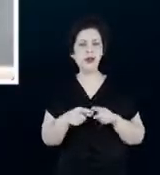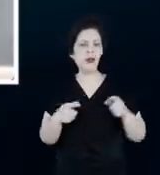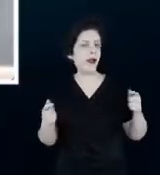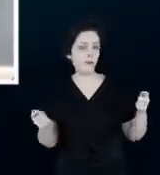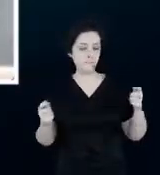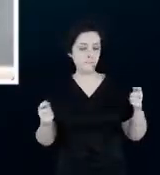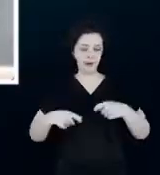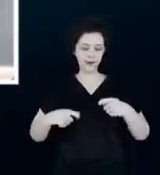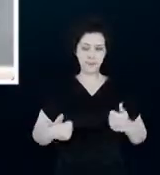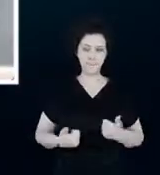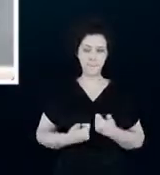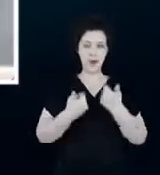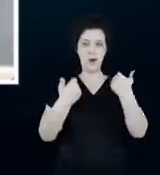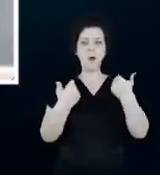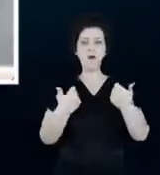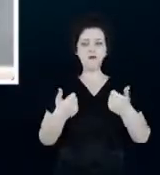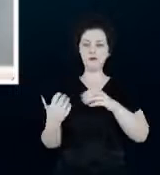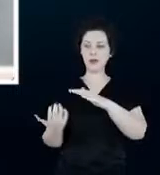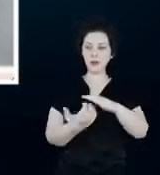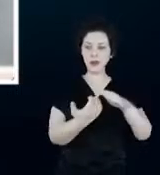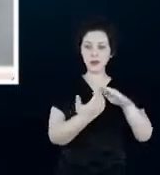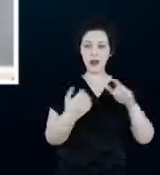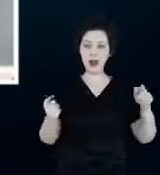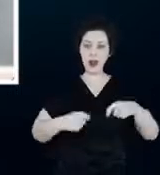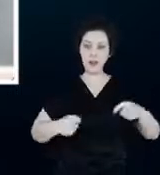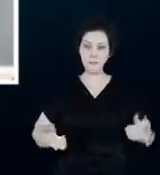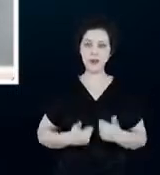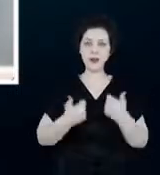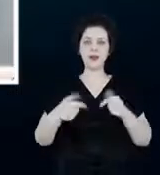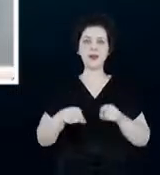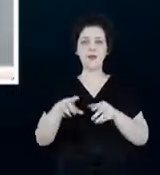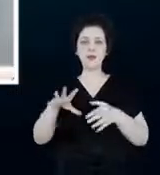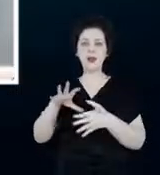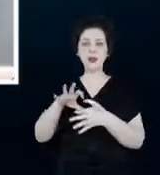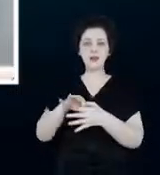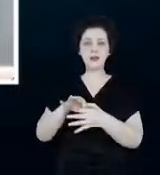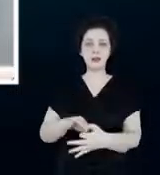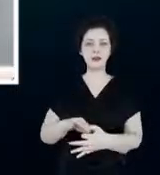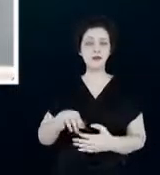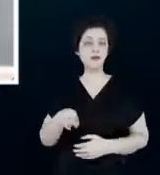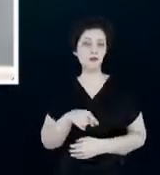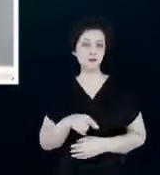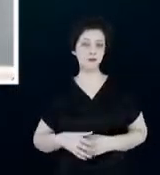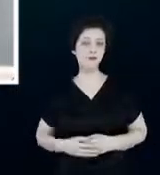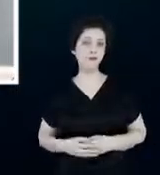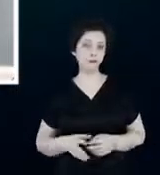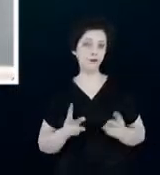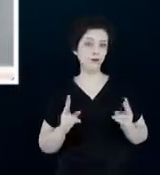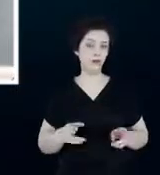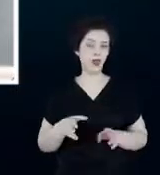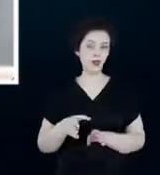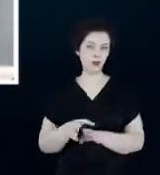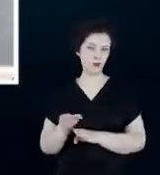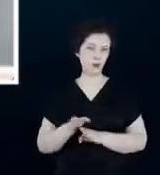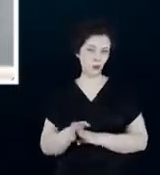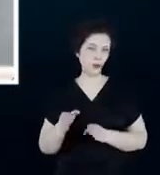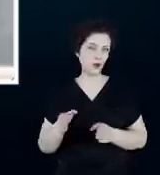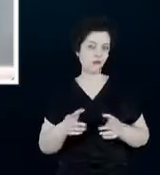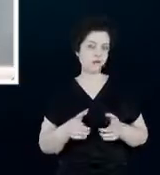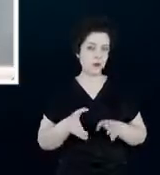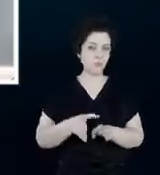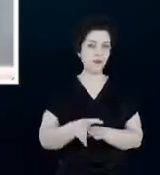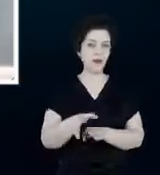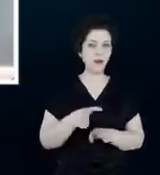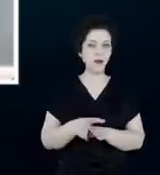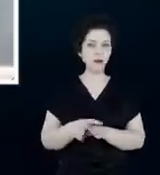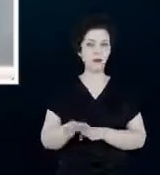né, das empresas e a maior integração, assim como essa orientação maior a